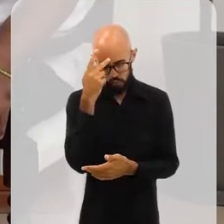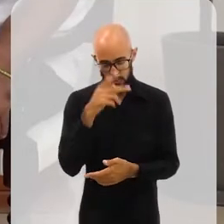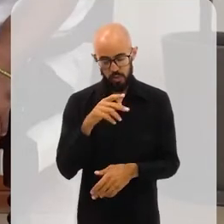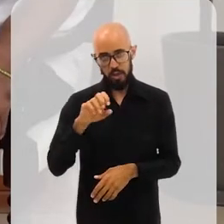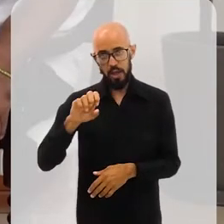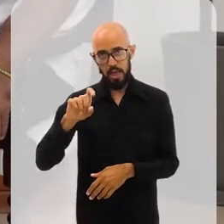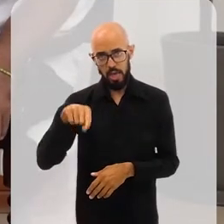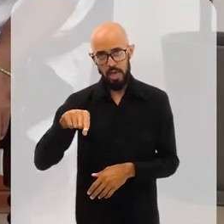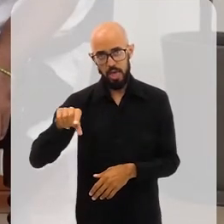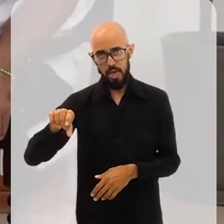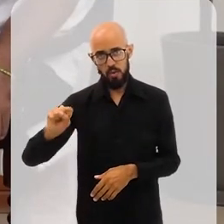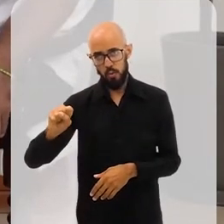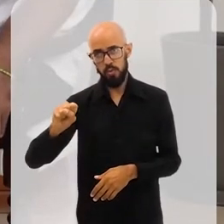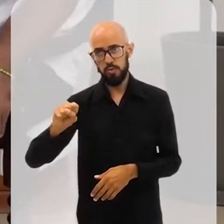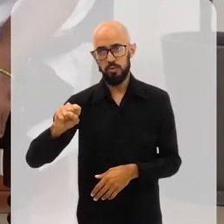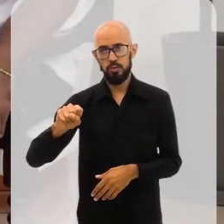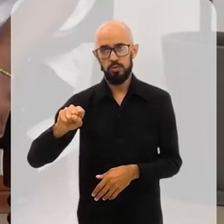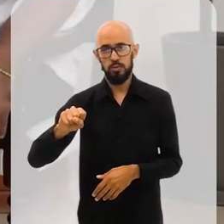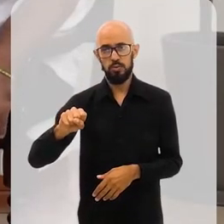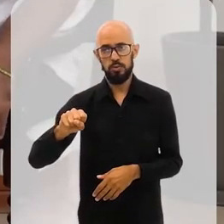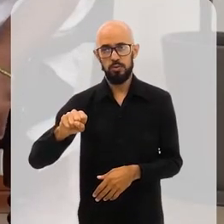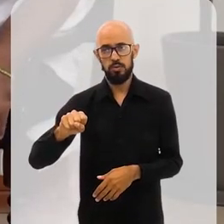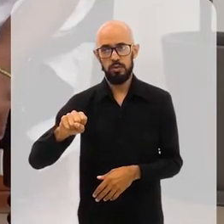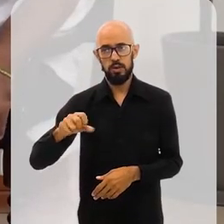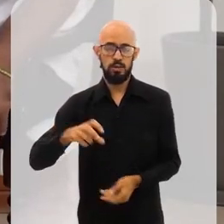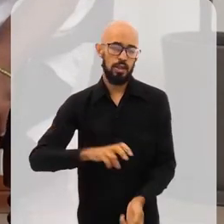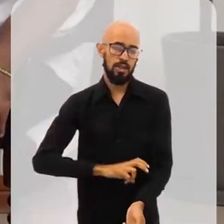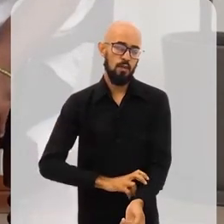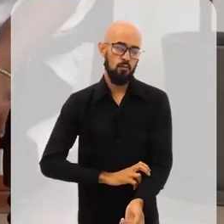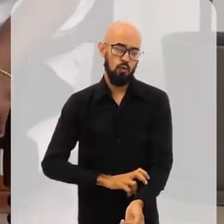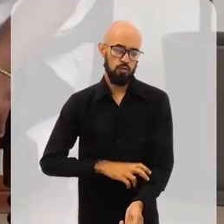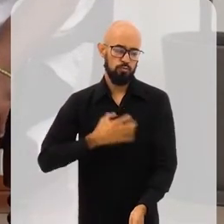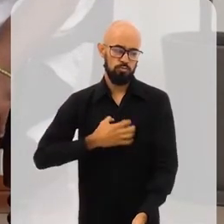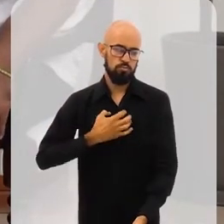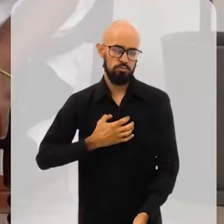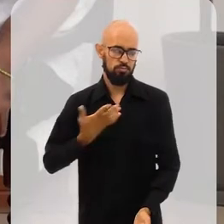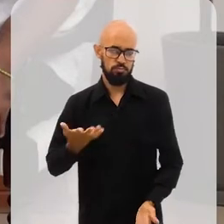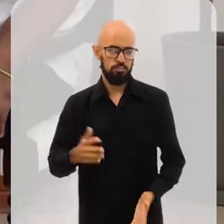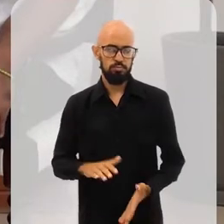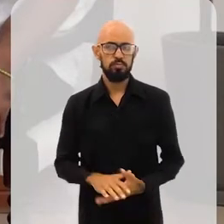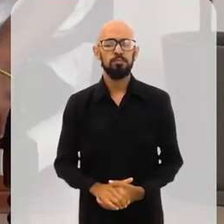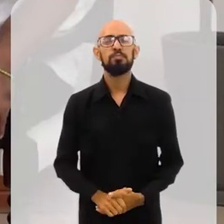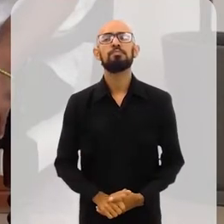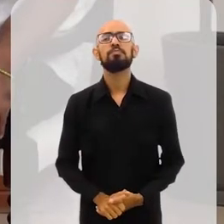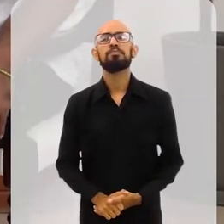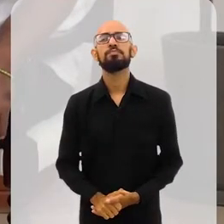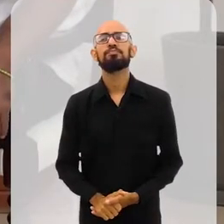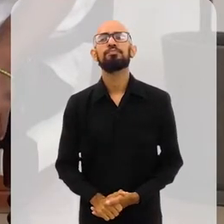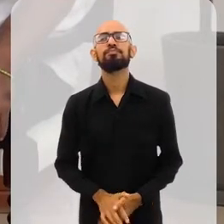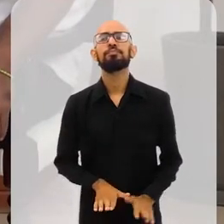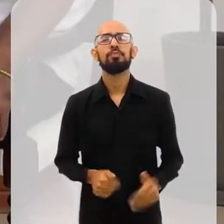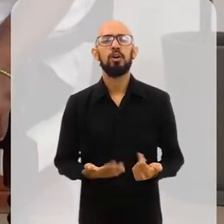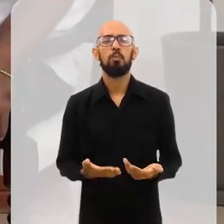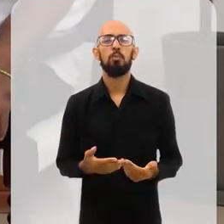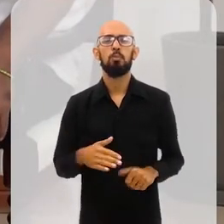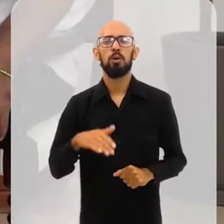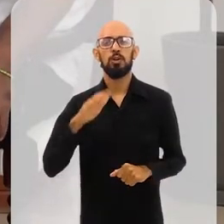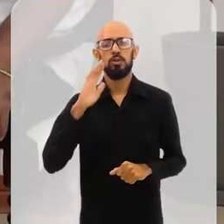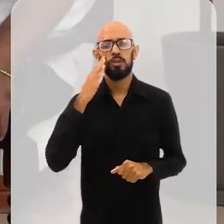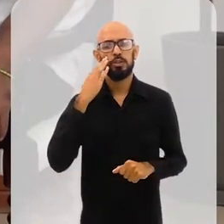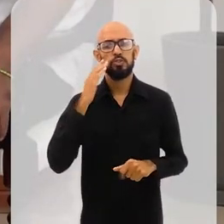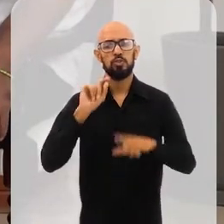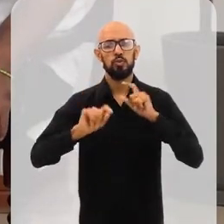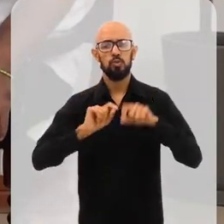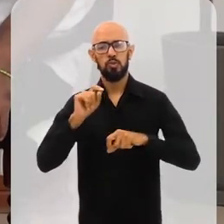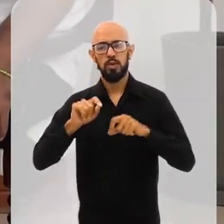questão. toda sexta-feira a pessoa já acorda de mau humor, não é isso? Tem essa coisa. Tá. Então, pelo que eu